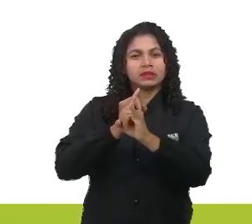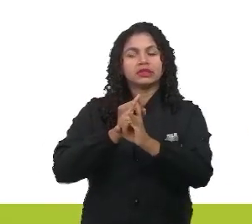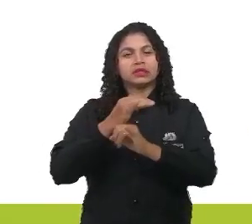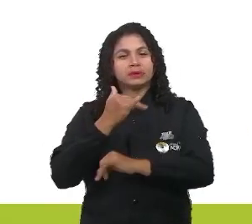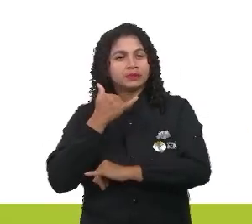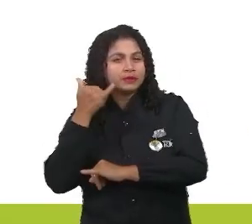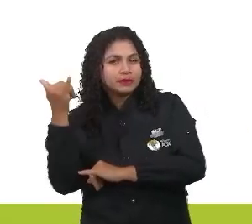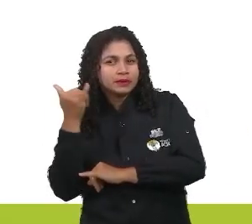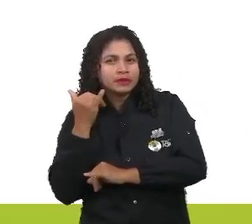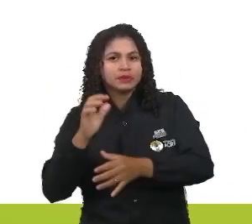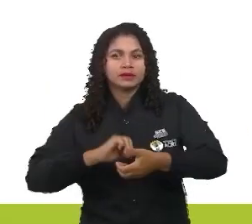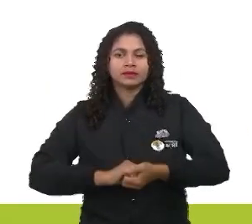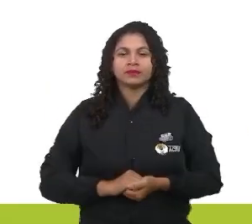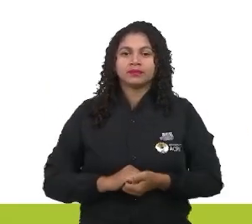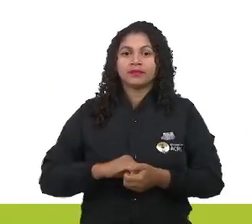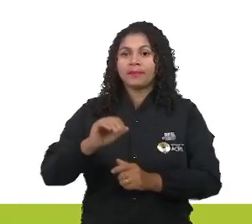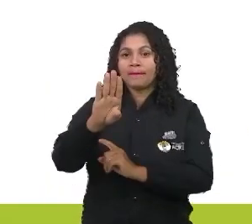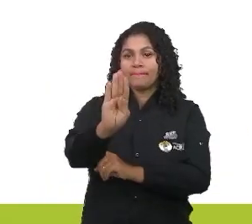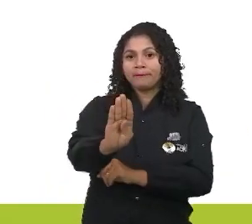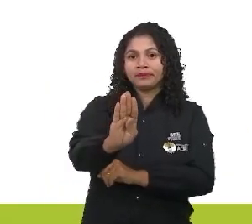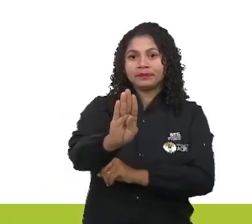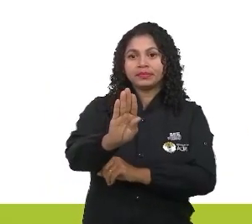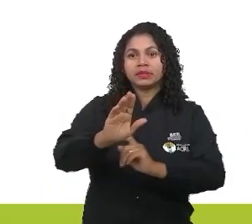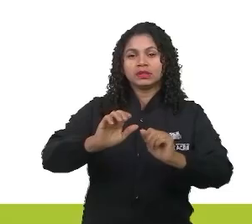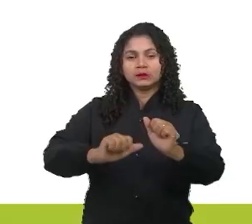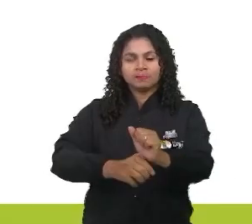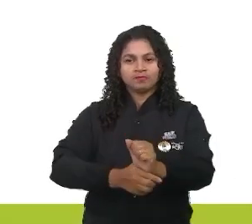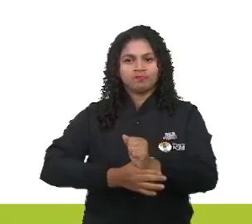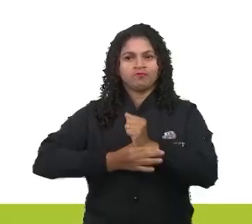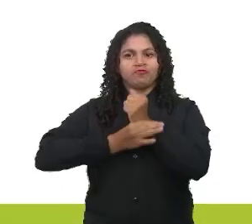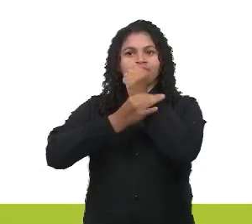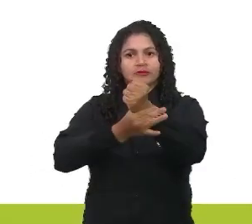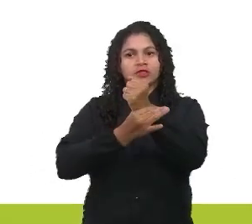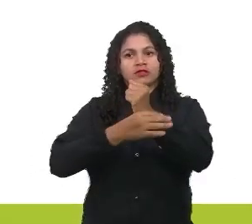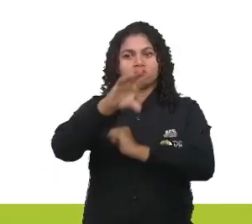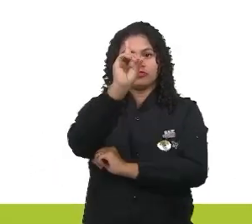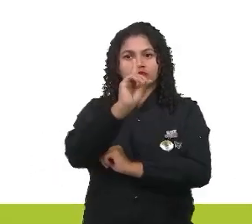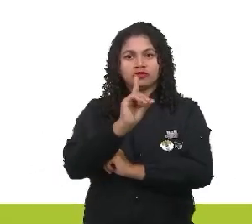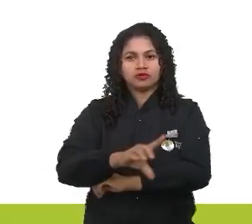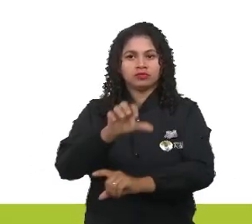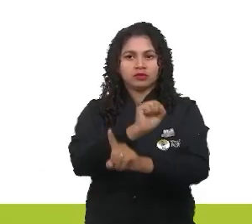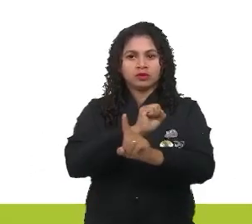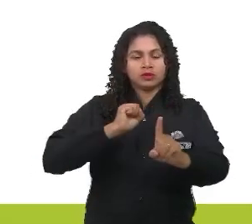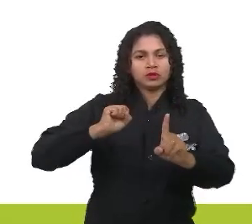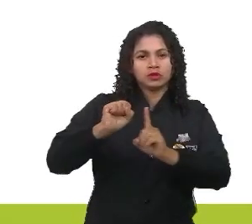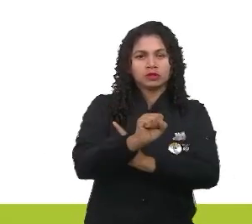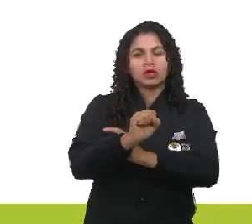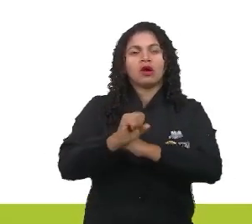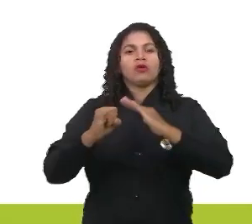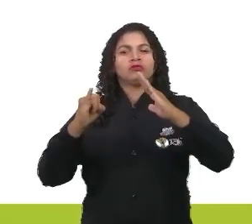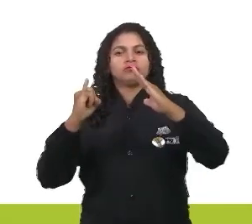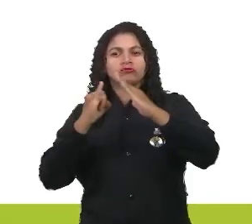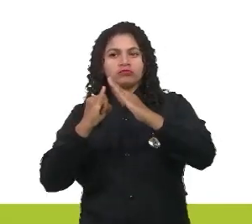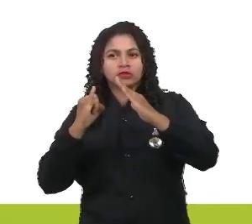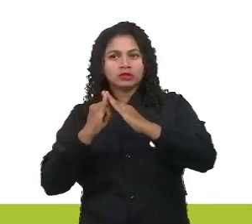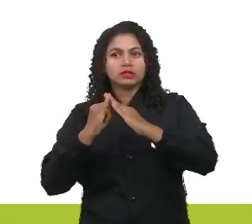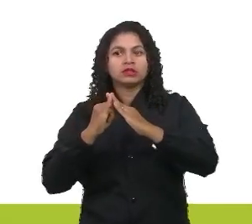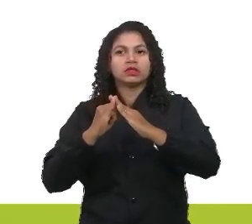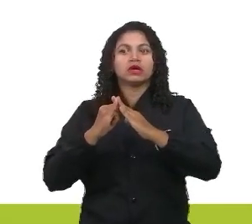B. Garantia dos direitos sociais constitucionais, como educação e